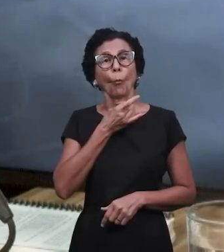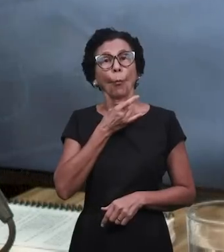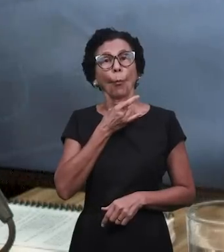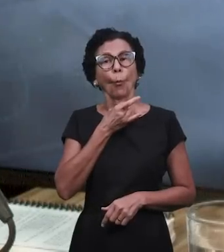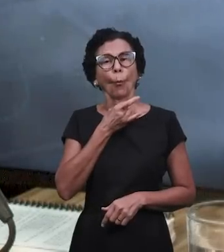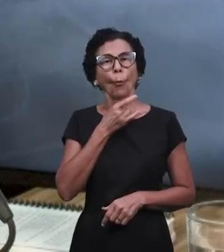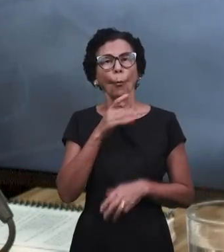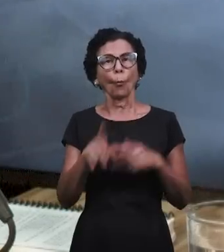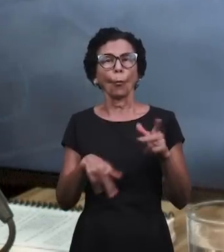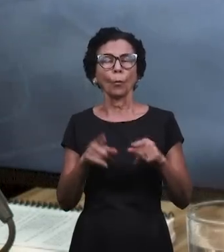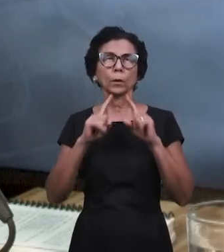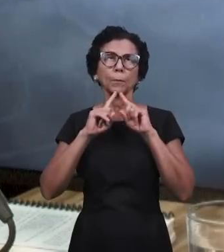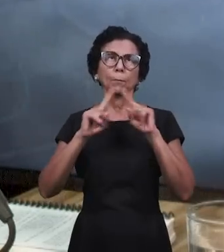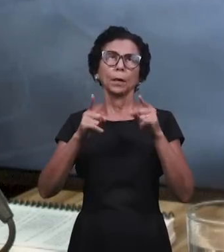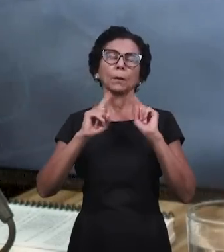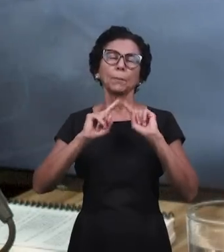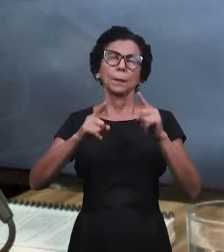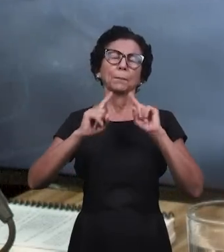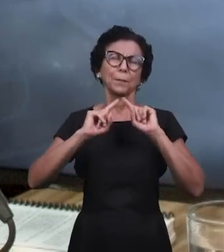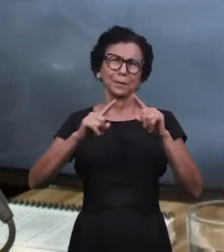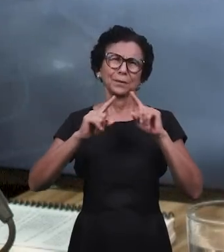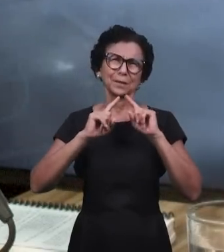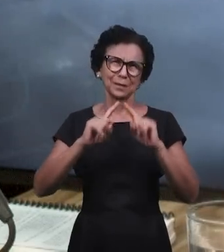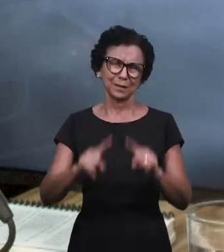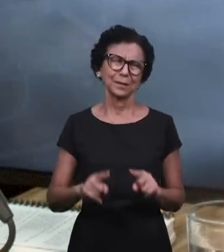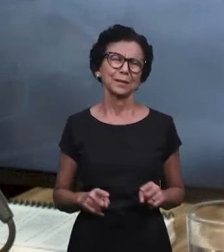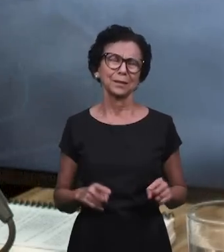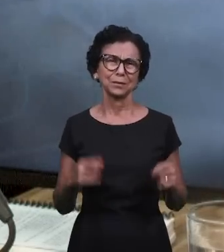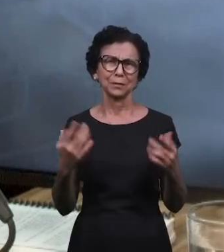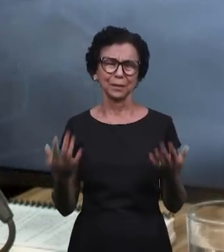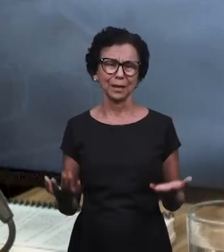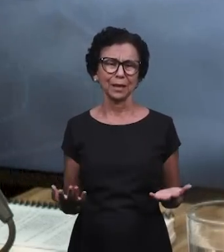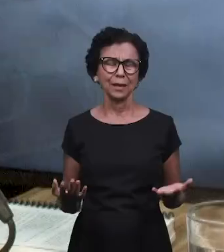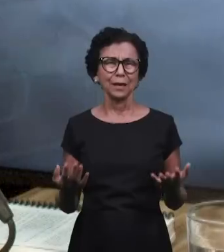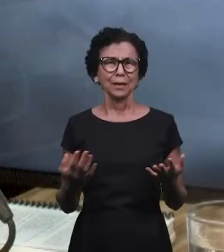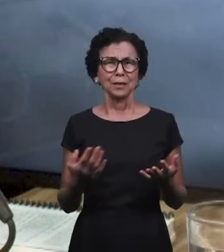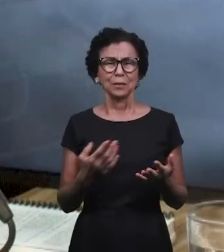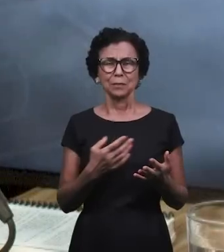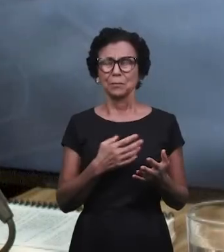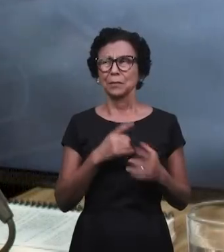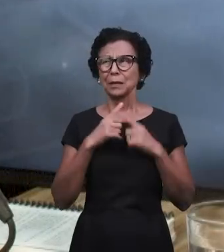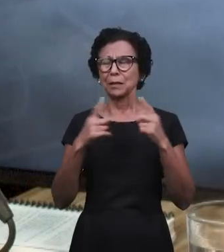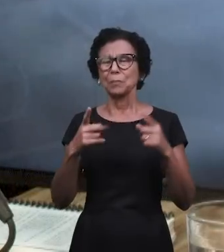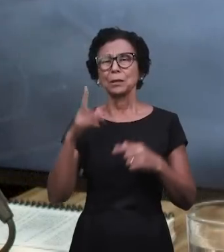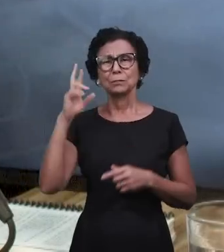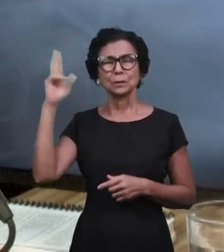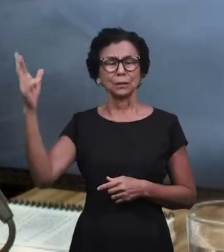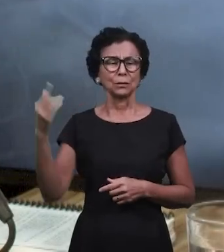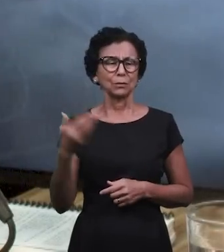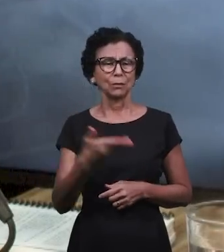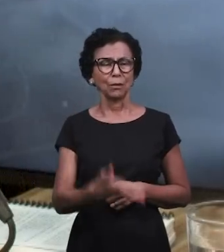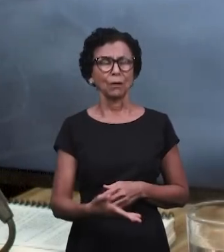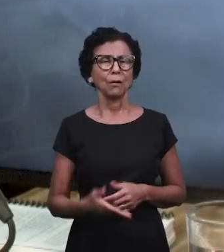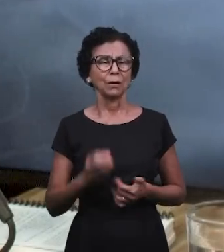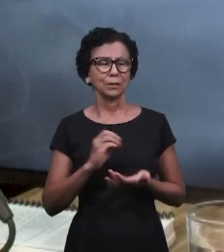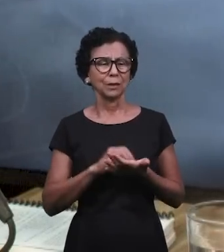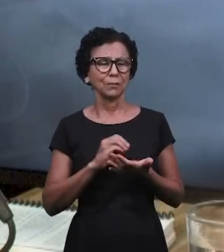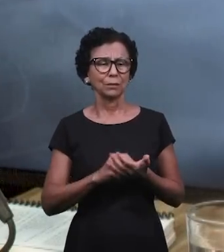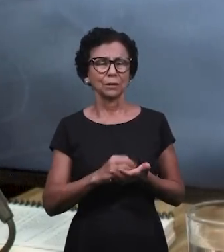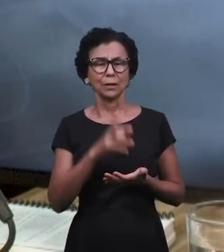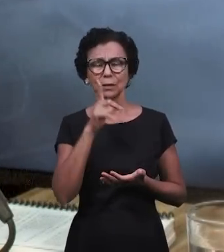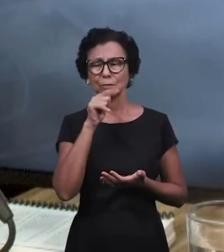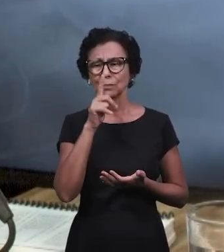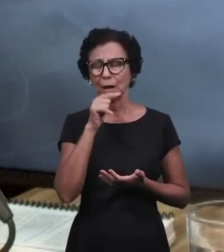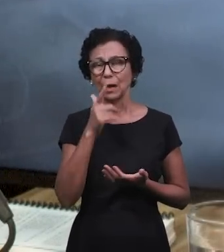águas, murmurando contra a situação, reclamando com o Senhor. Mas Deus sempre tem